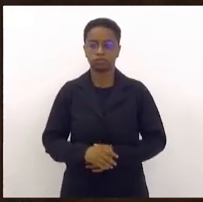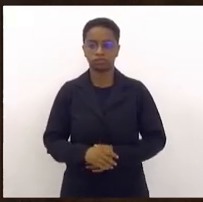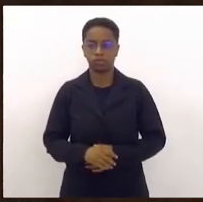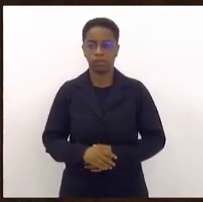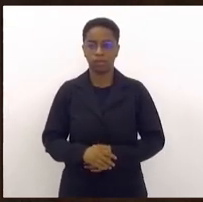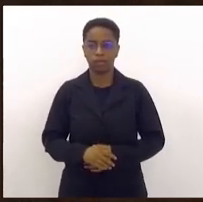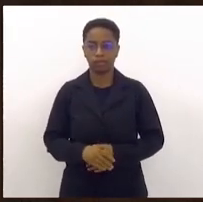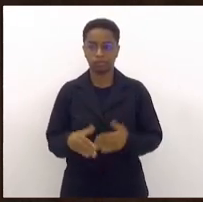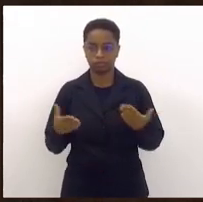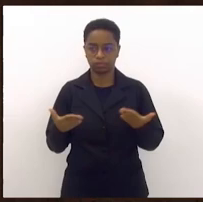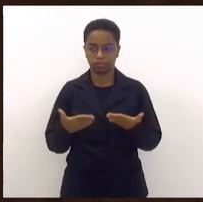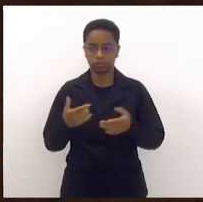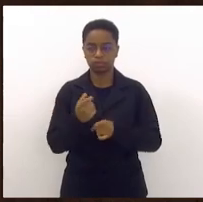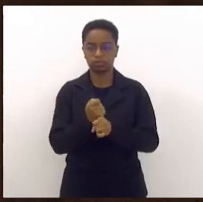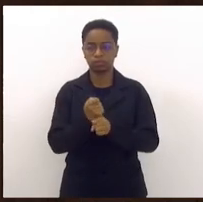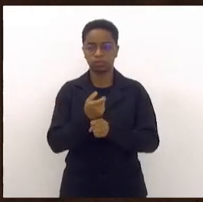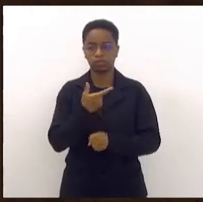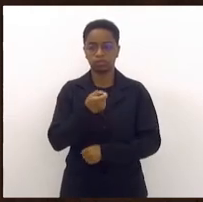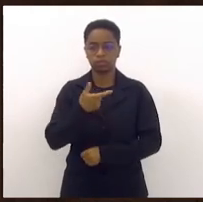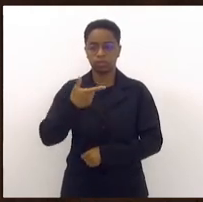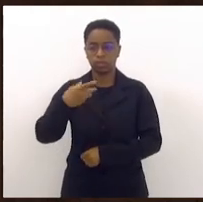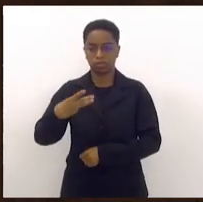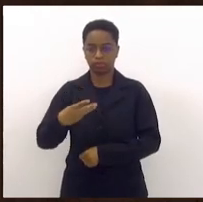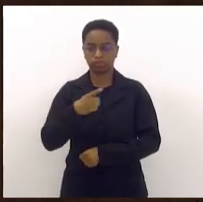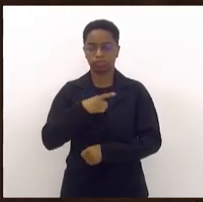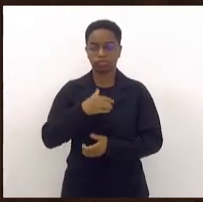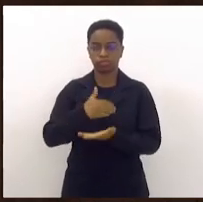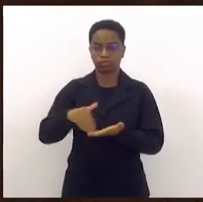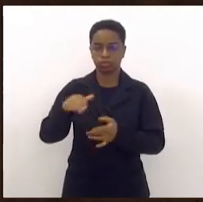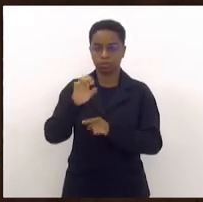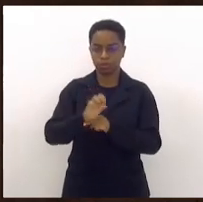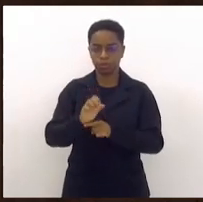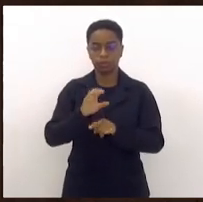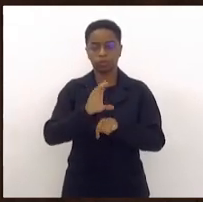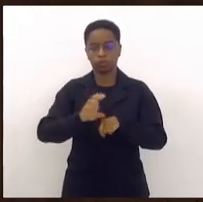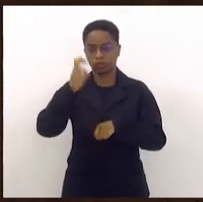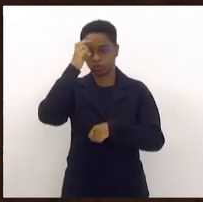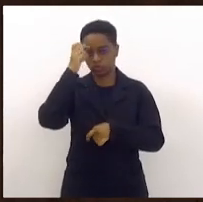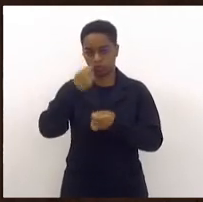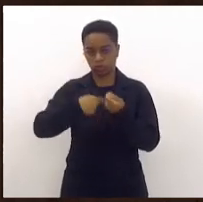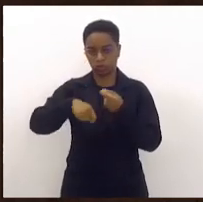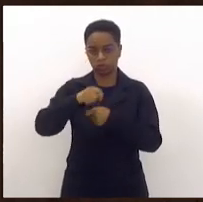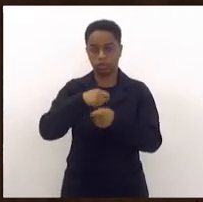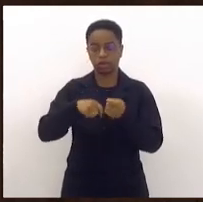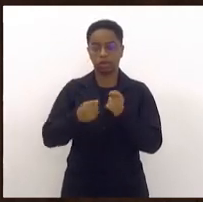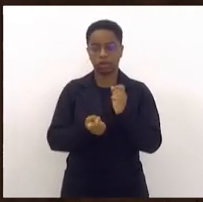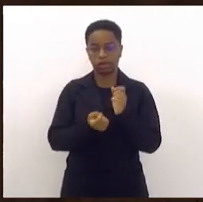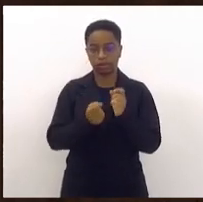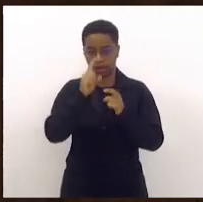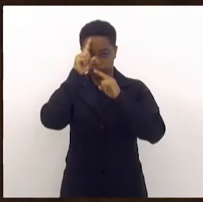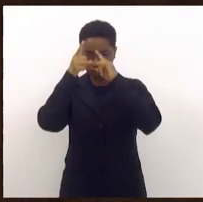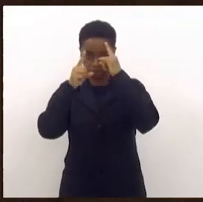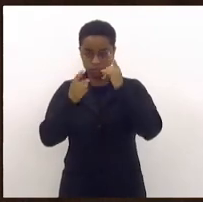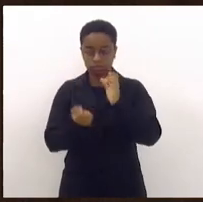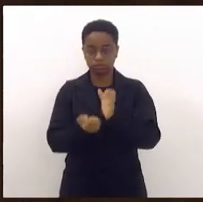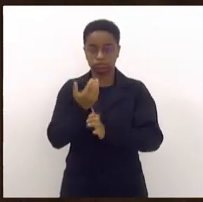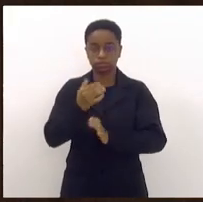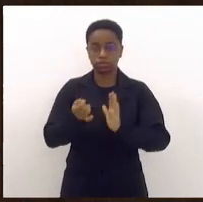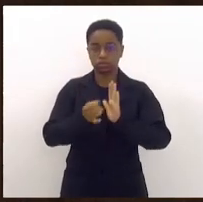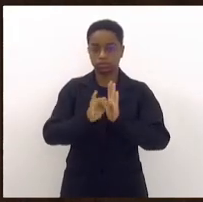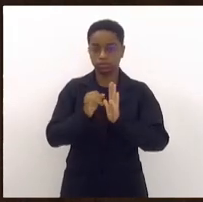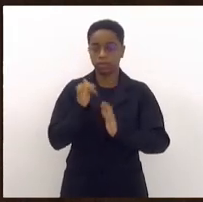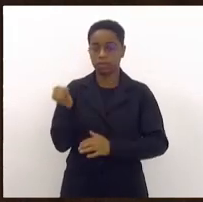Esse ano, através da Secretaria de Estado de Cultura e Economia Criativa, foi lançado um edital